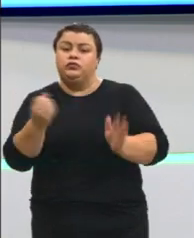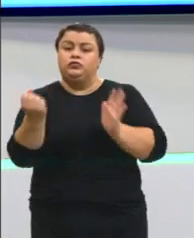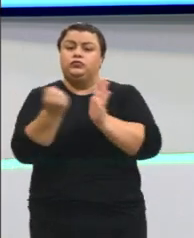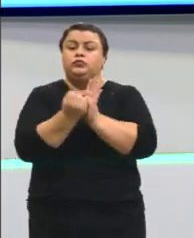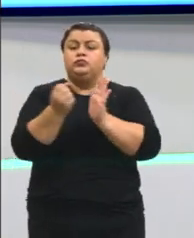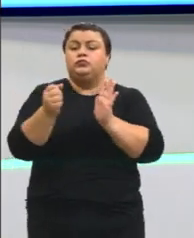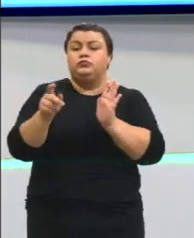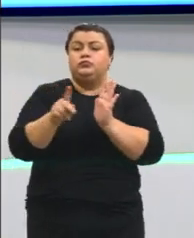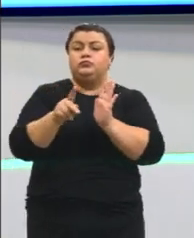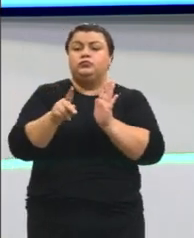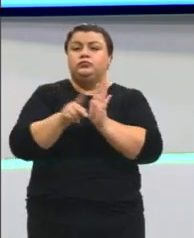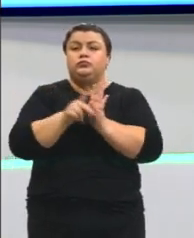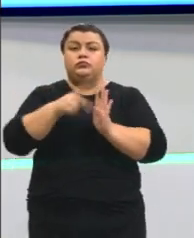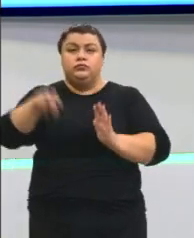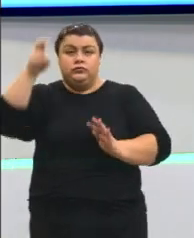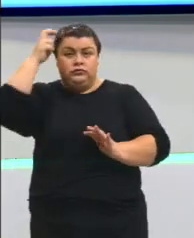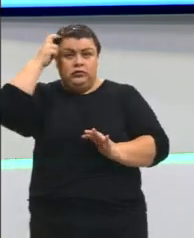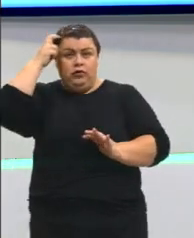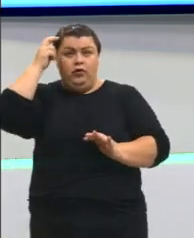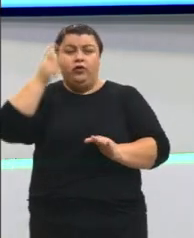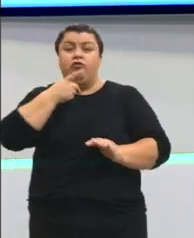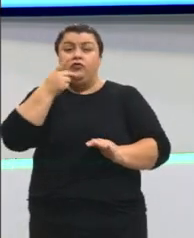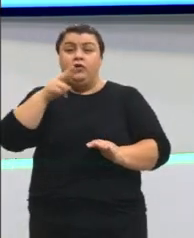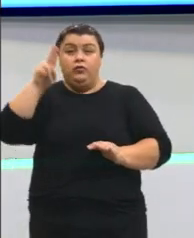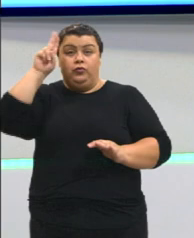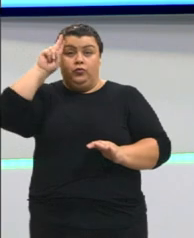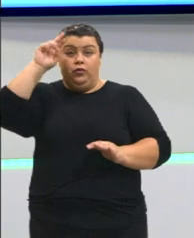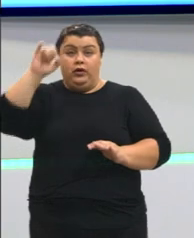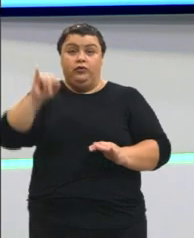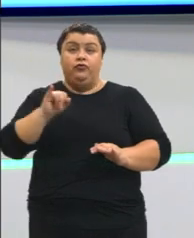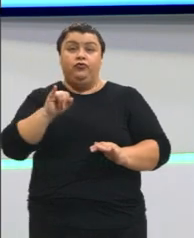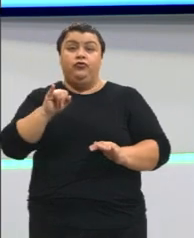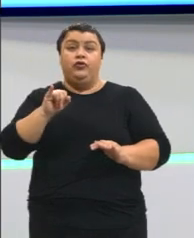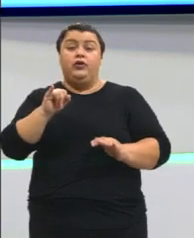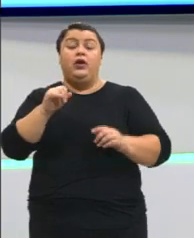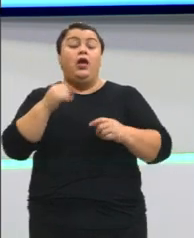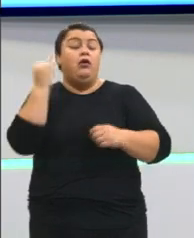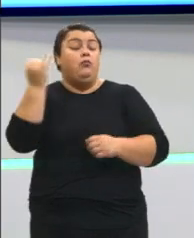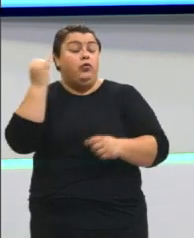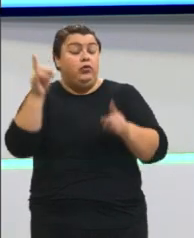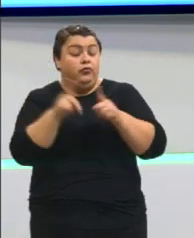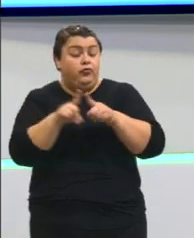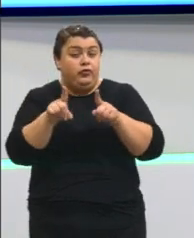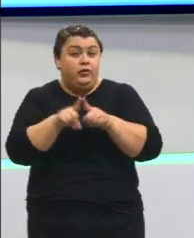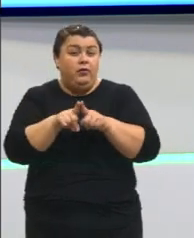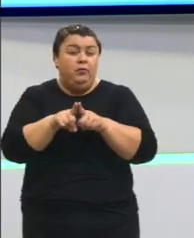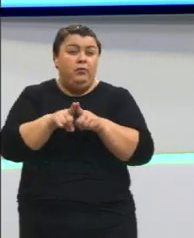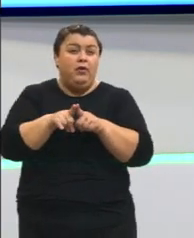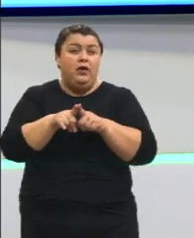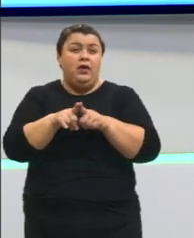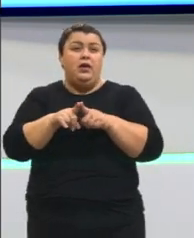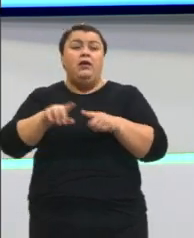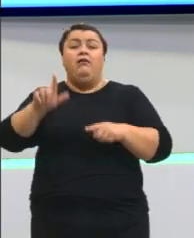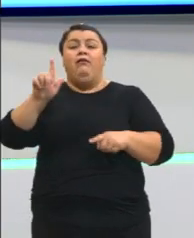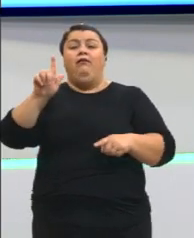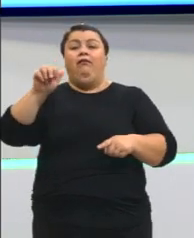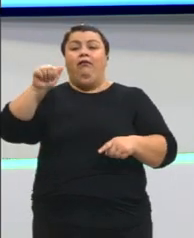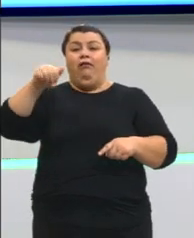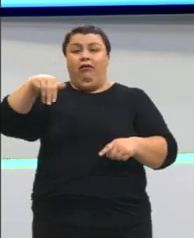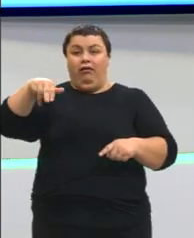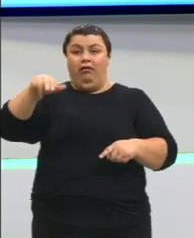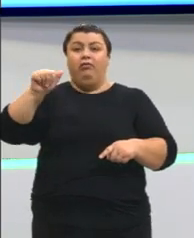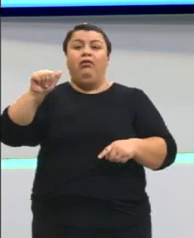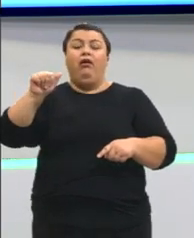lembrei de outros dois países que a gente também está sofrendo bastante imigração que é gana isso é legal